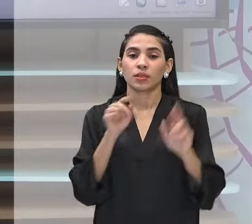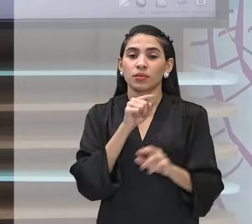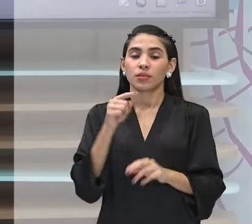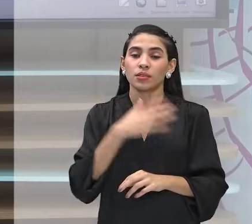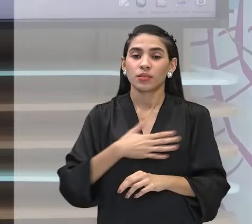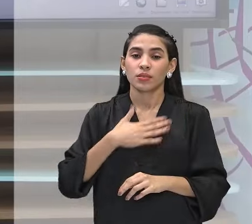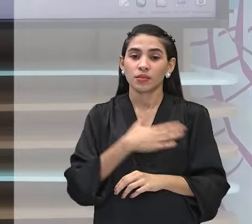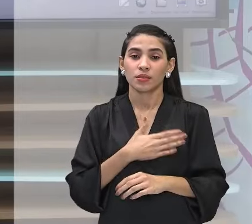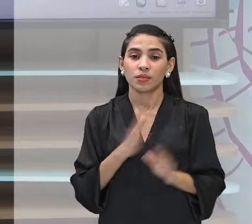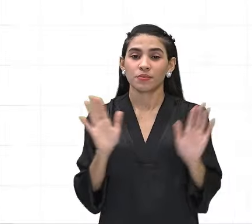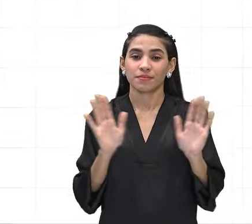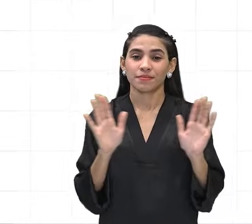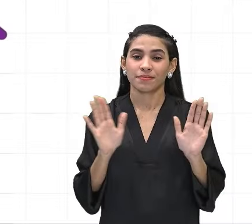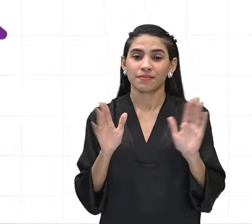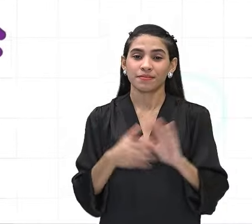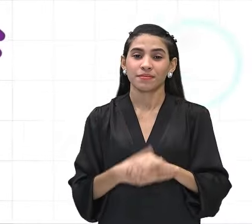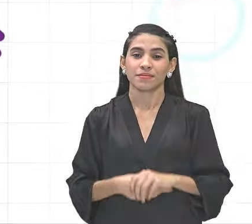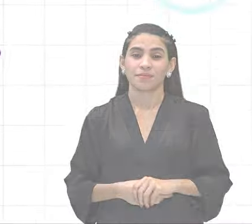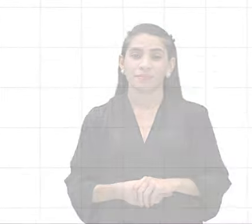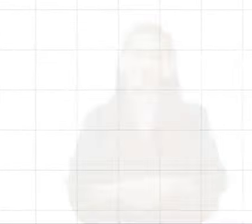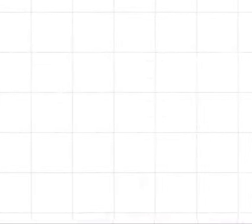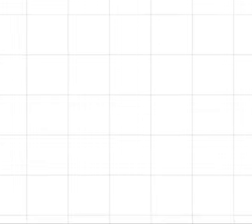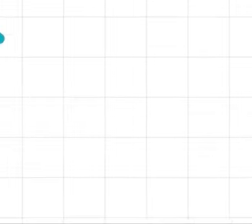gostado eu vou ficando por aqui